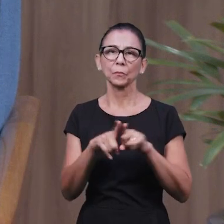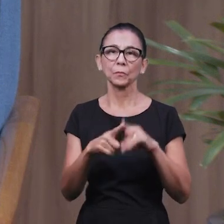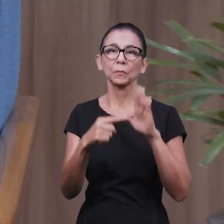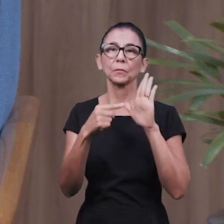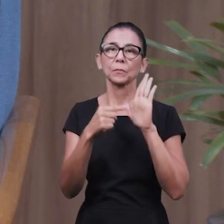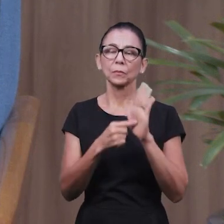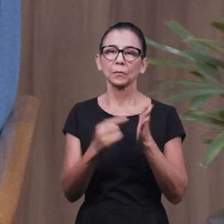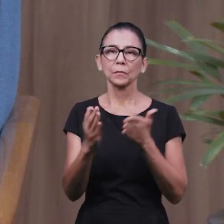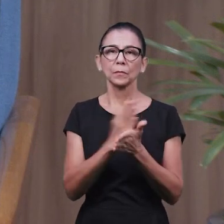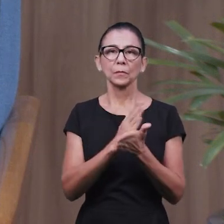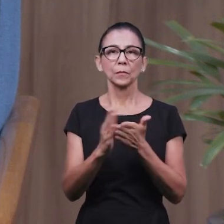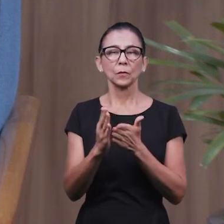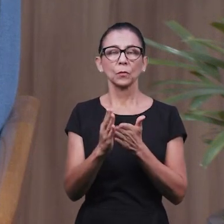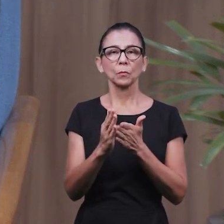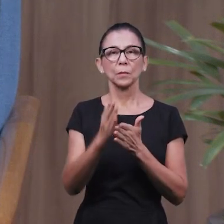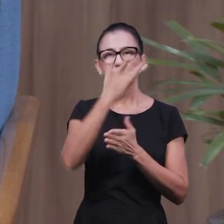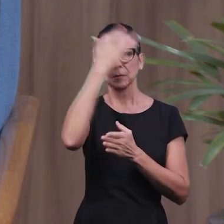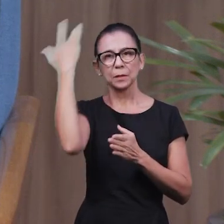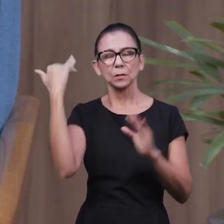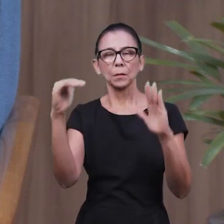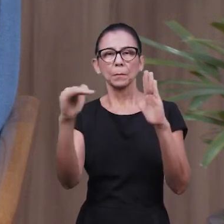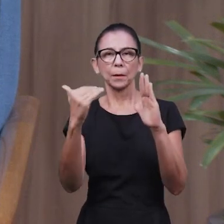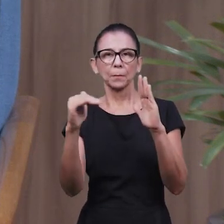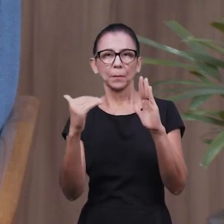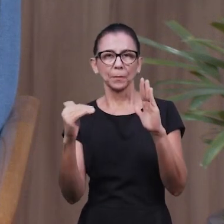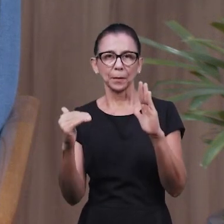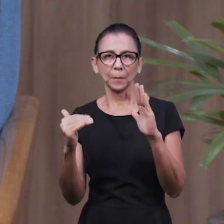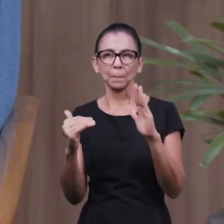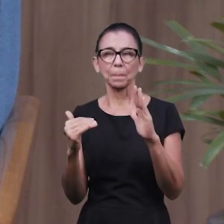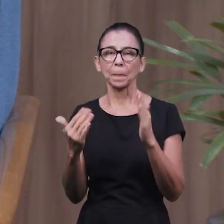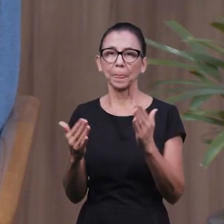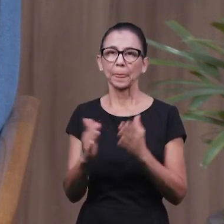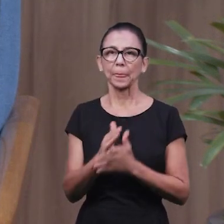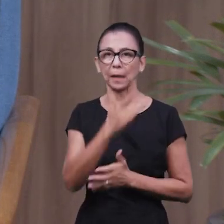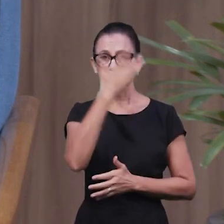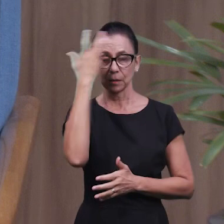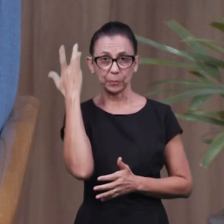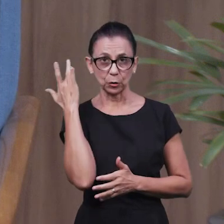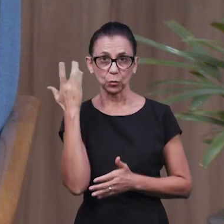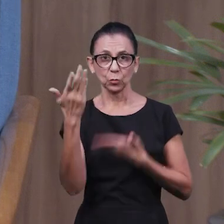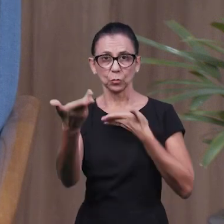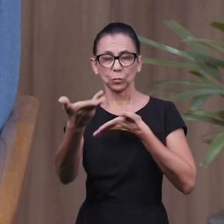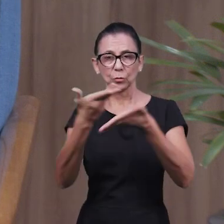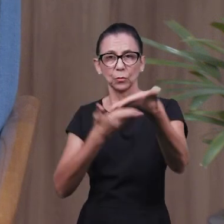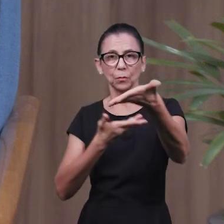enviadas, e elas foram enviadas porque os irmãos, as pessoas que participam,